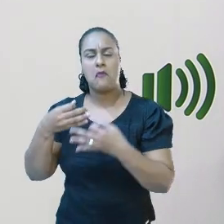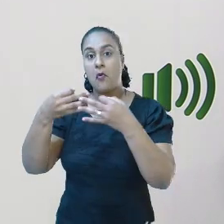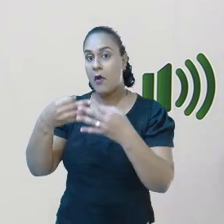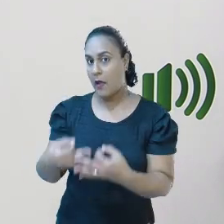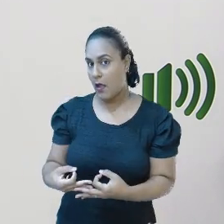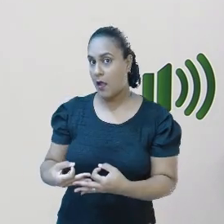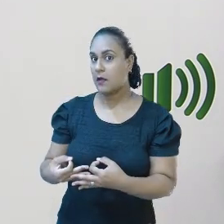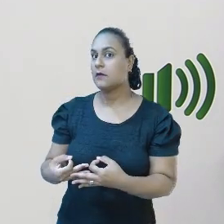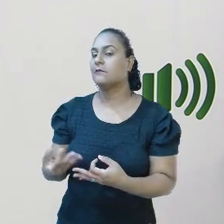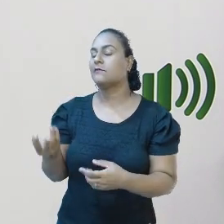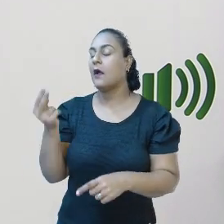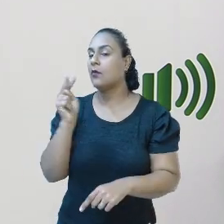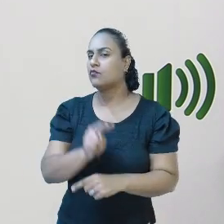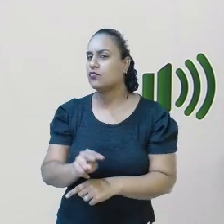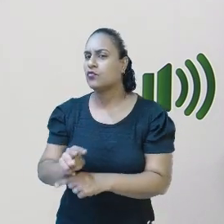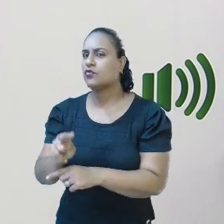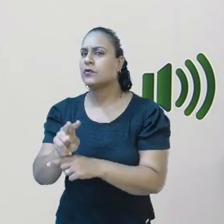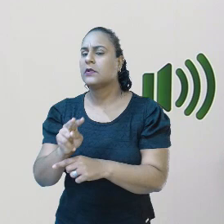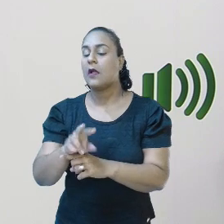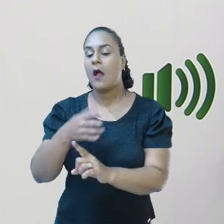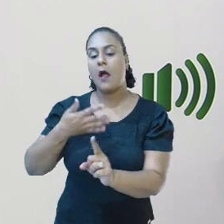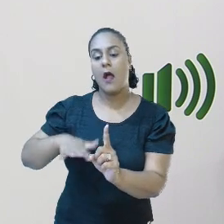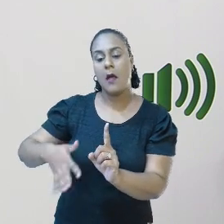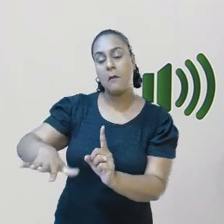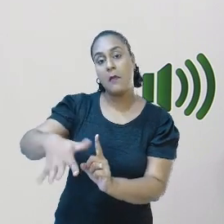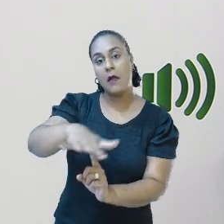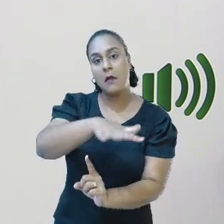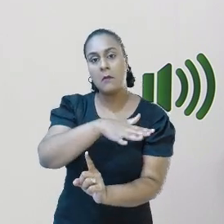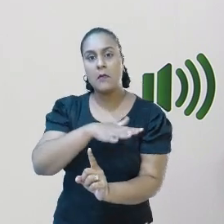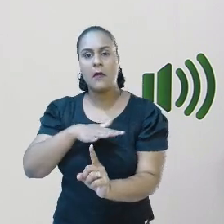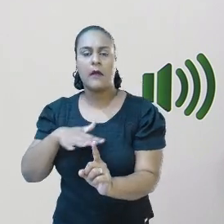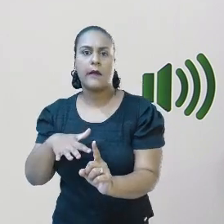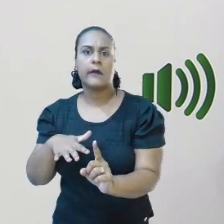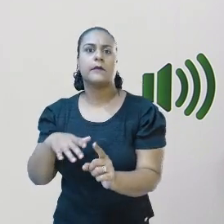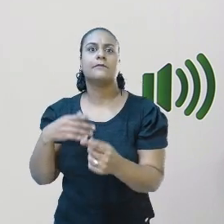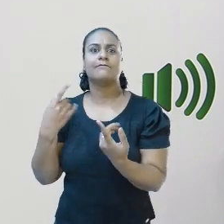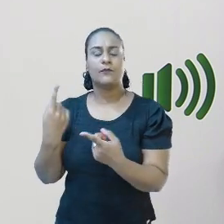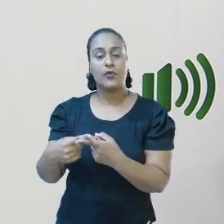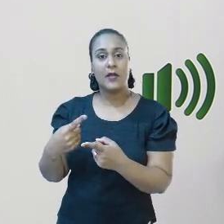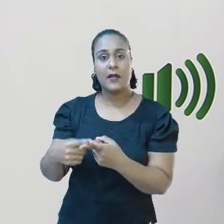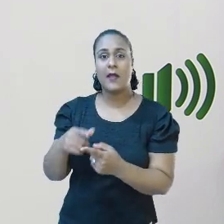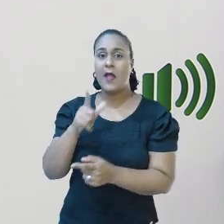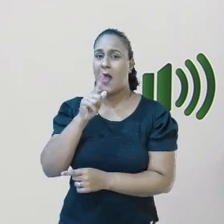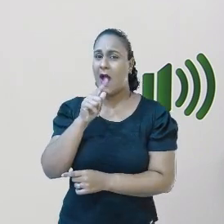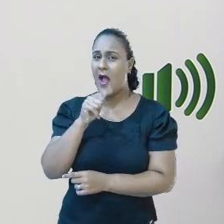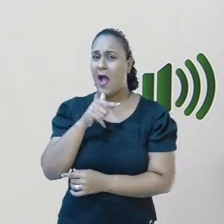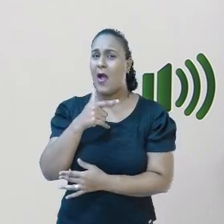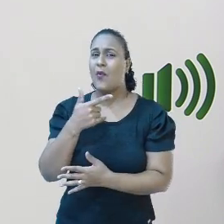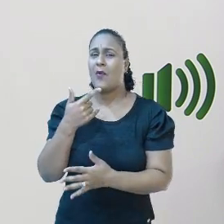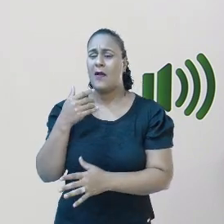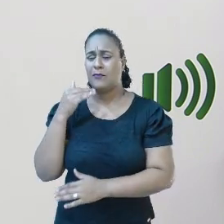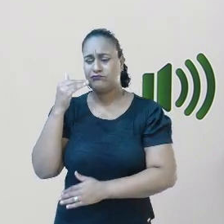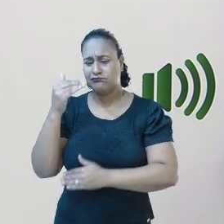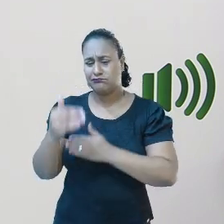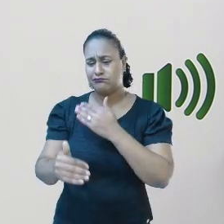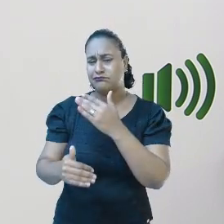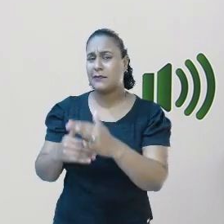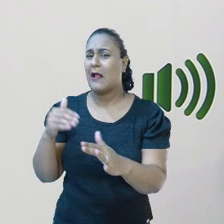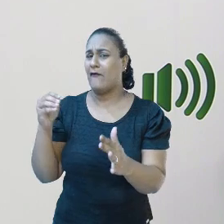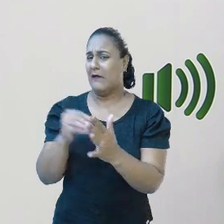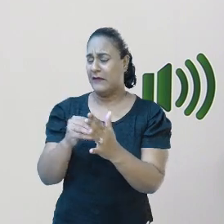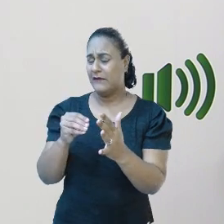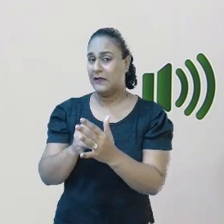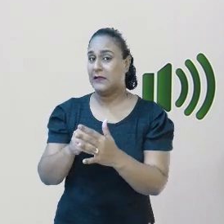gente preservar, né? O meio ambiente também, a água é um recurso que está cada vez mais escasso. Bom, nós iremos